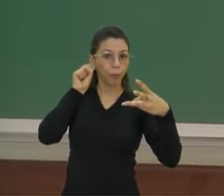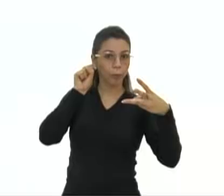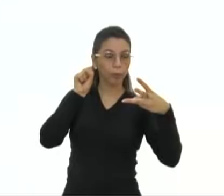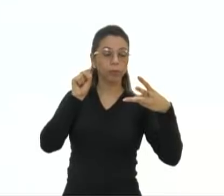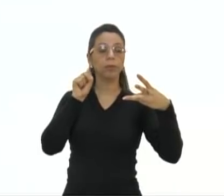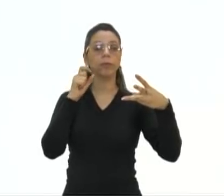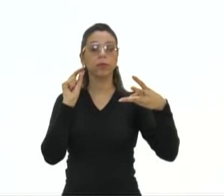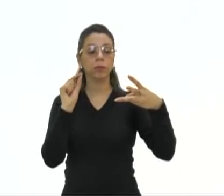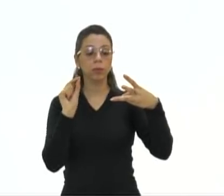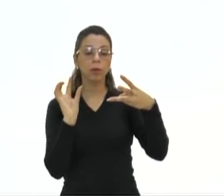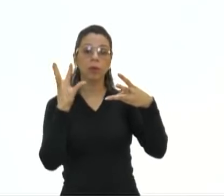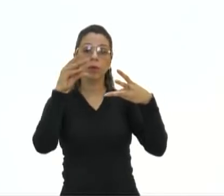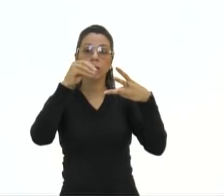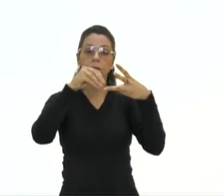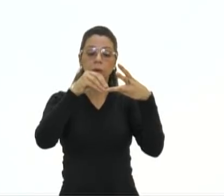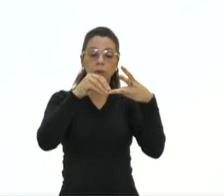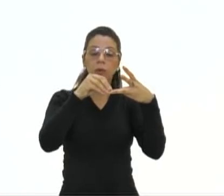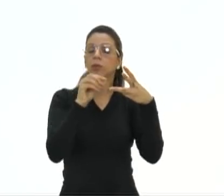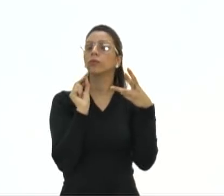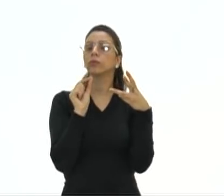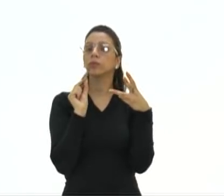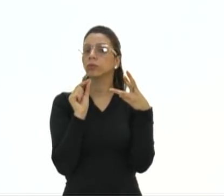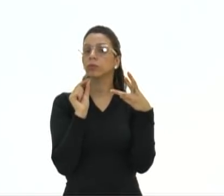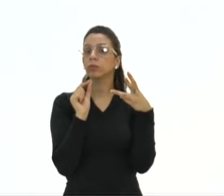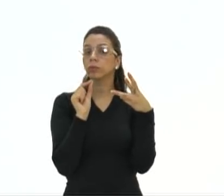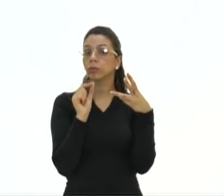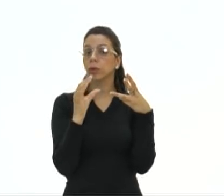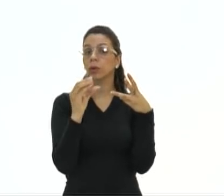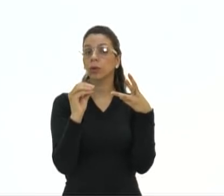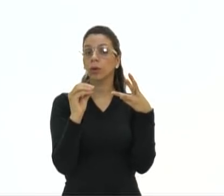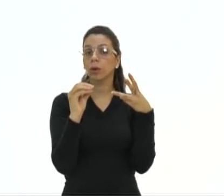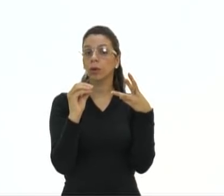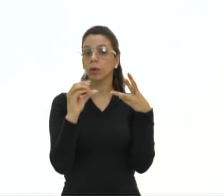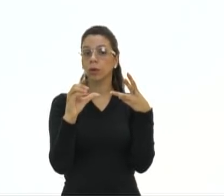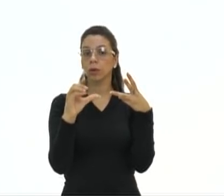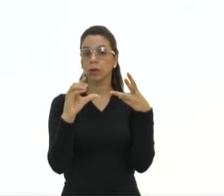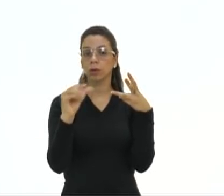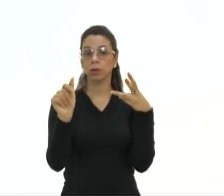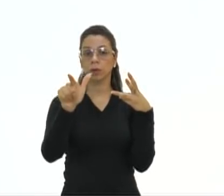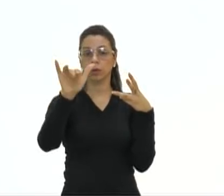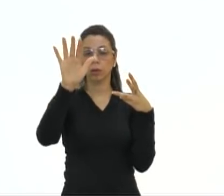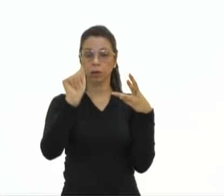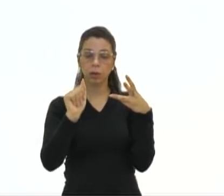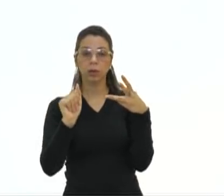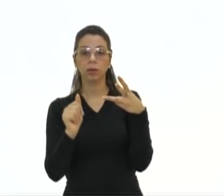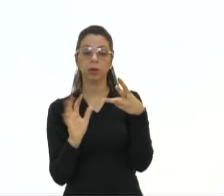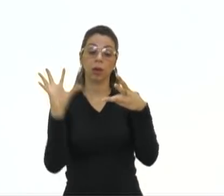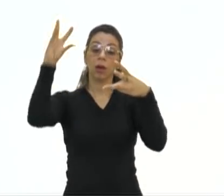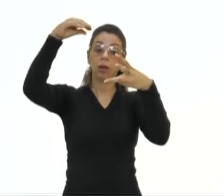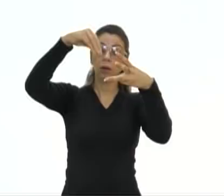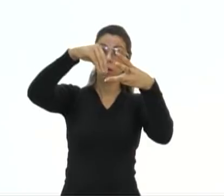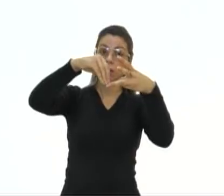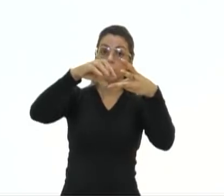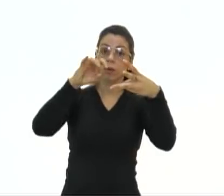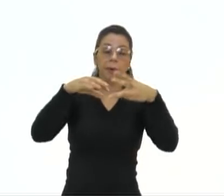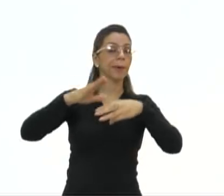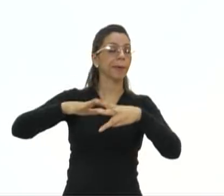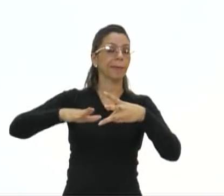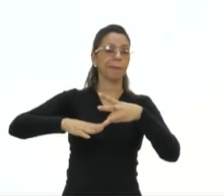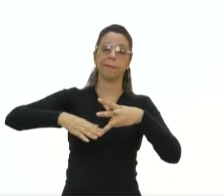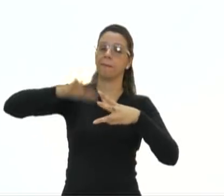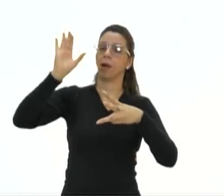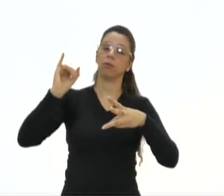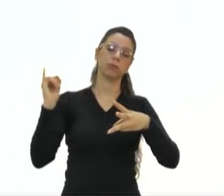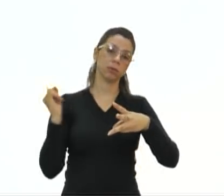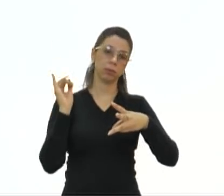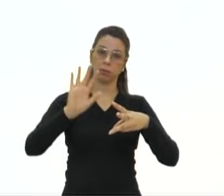estão localizados mais precisamente aonde? Na cóclea. Eu não estou dizendo que a parte interna é mais